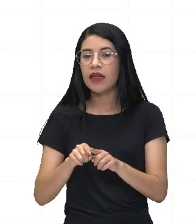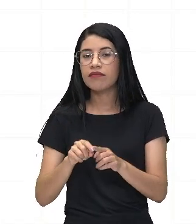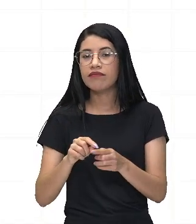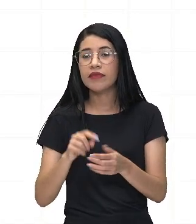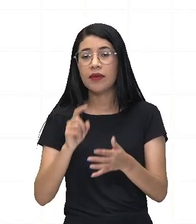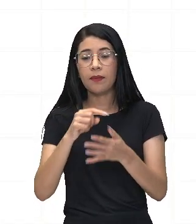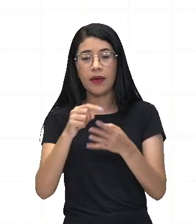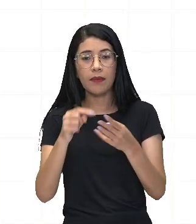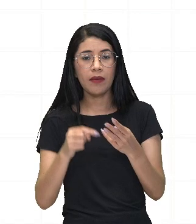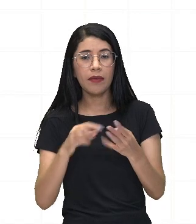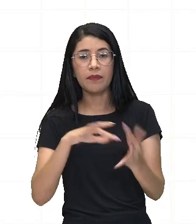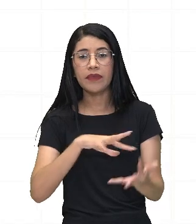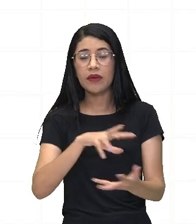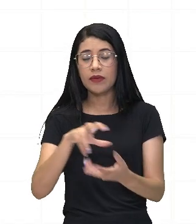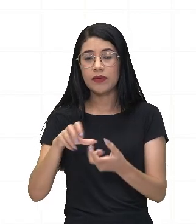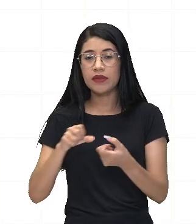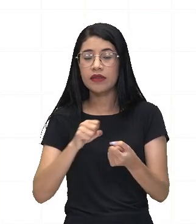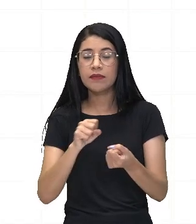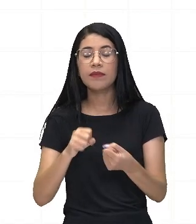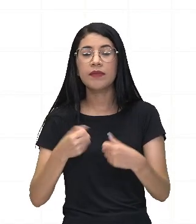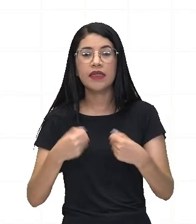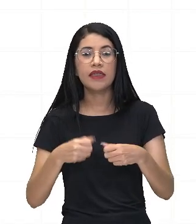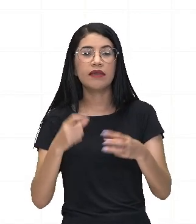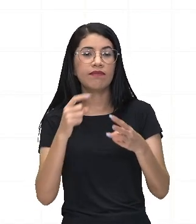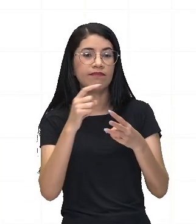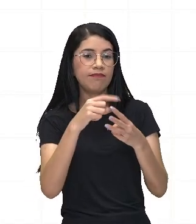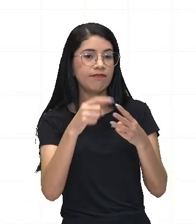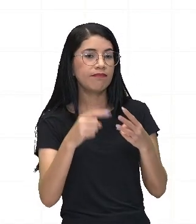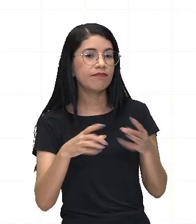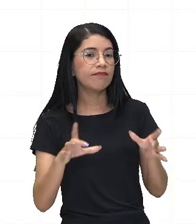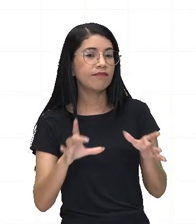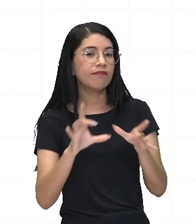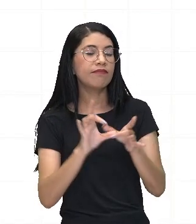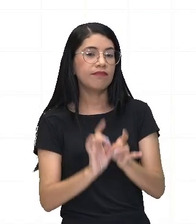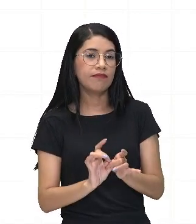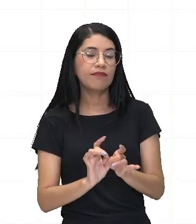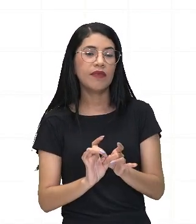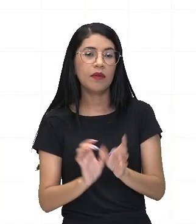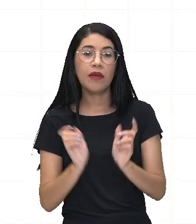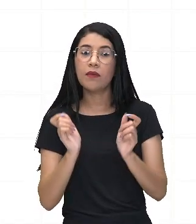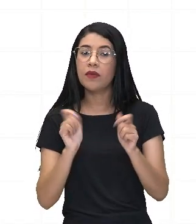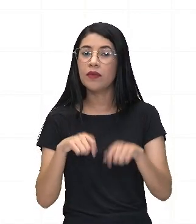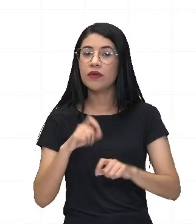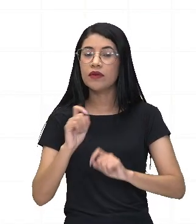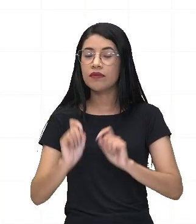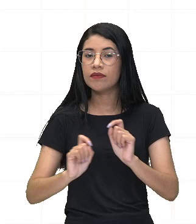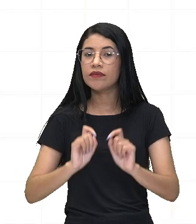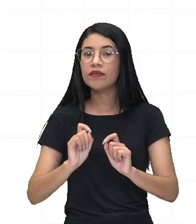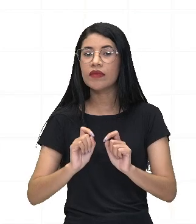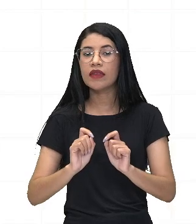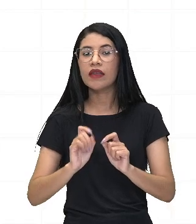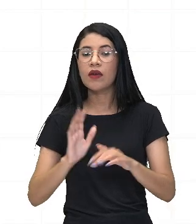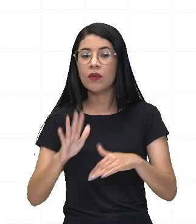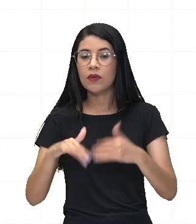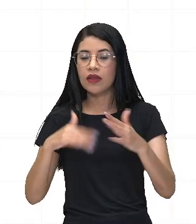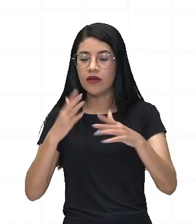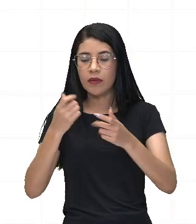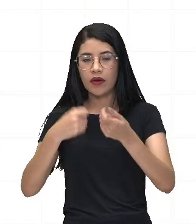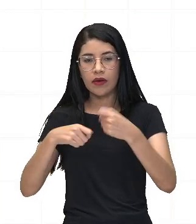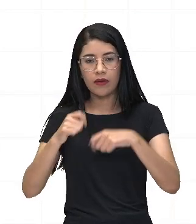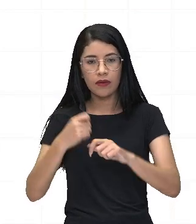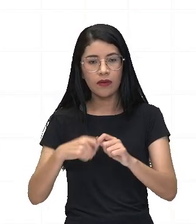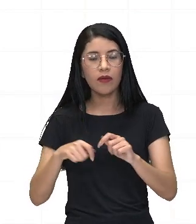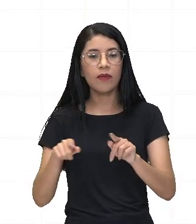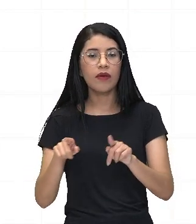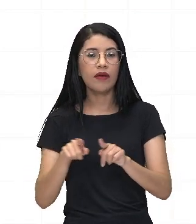ela precisa envolver, né, esses três pilares, né, para que o crescimento econômico